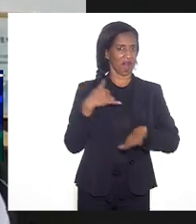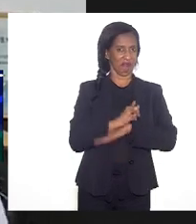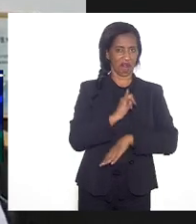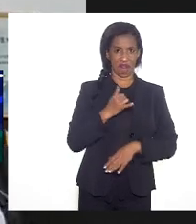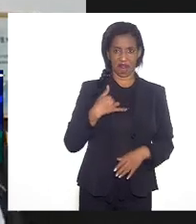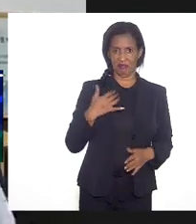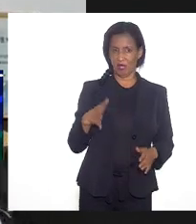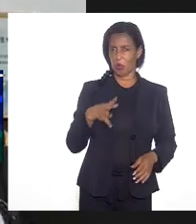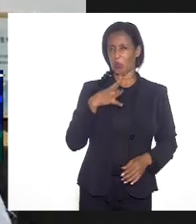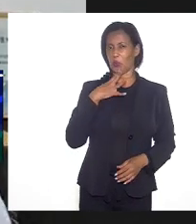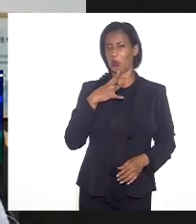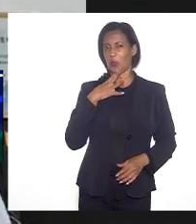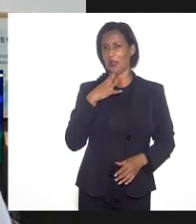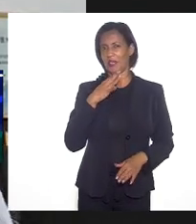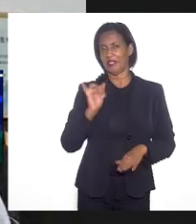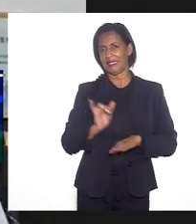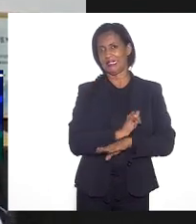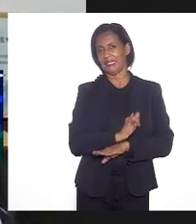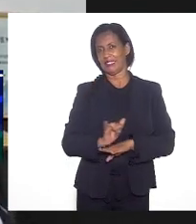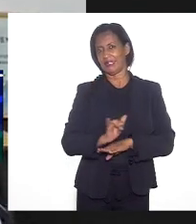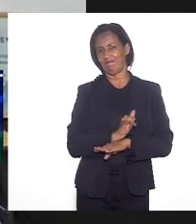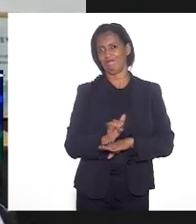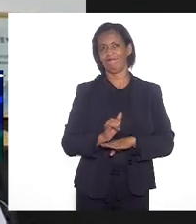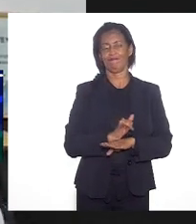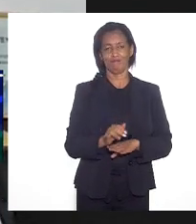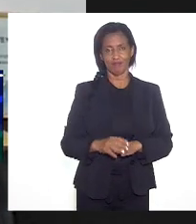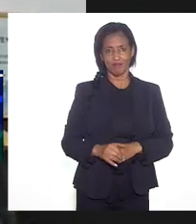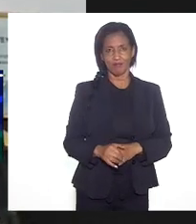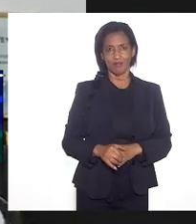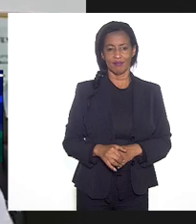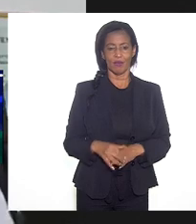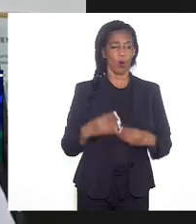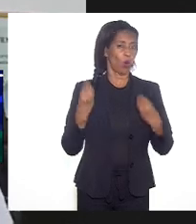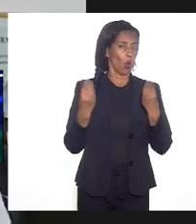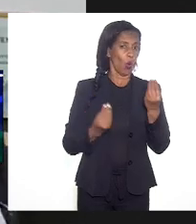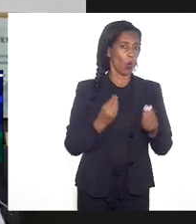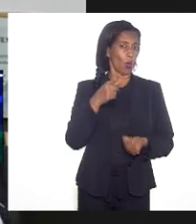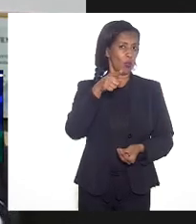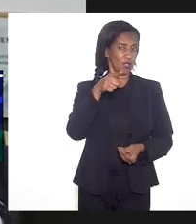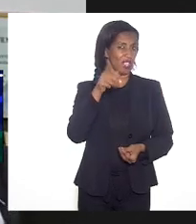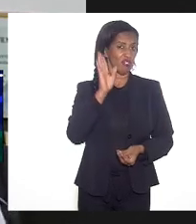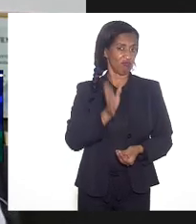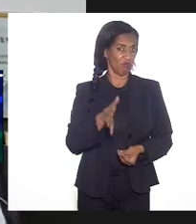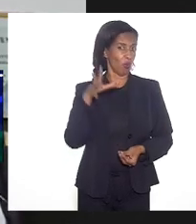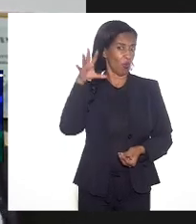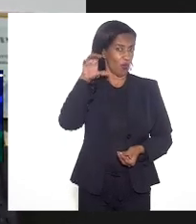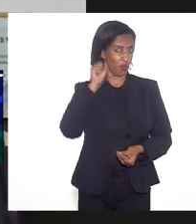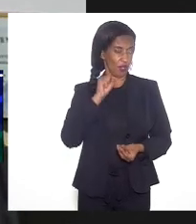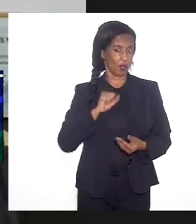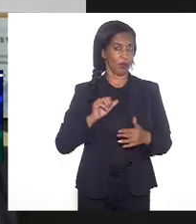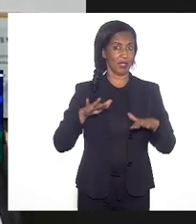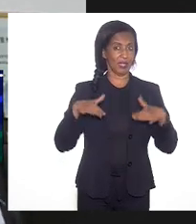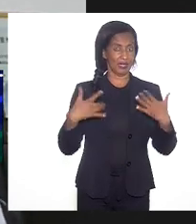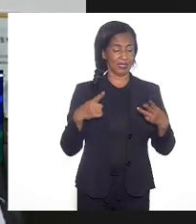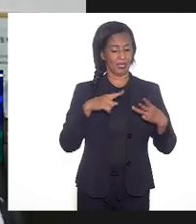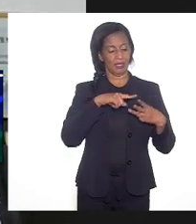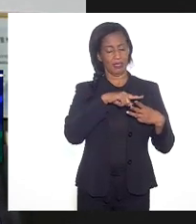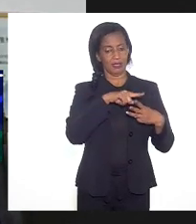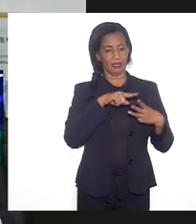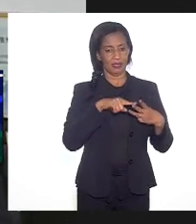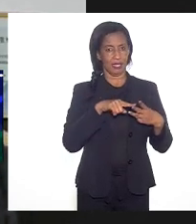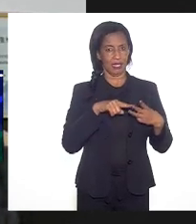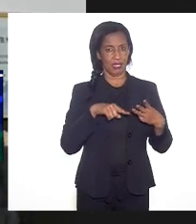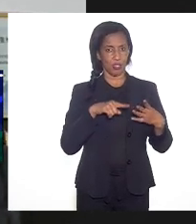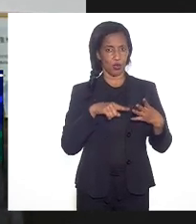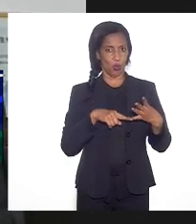mas eu conheço as estratégias. Então, como vocês acabaram de ouvir, em pelo menos 3, 4